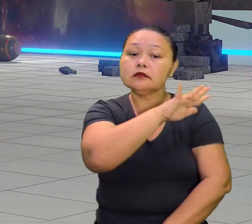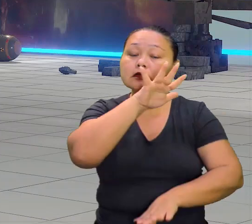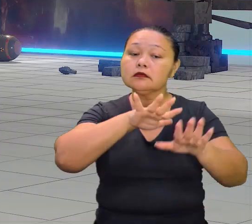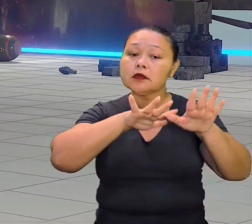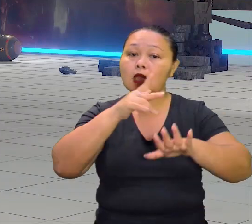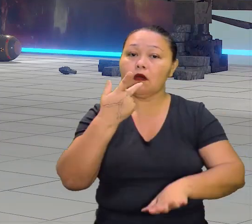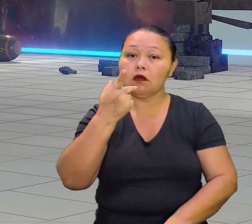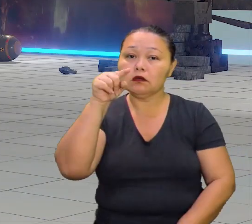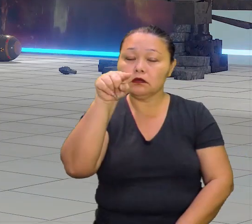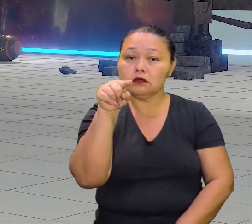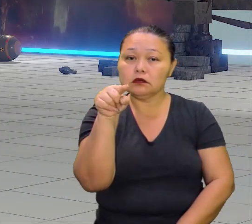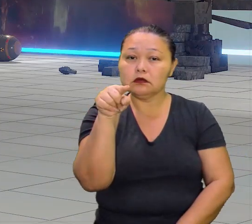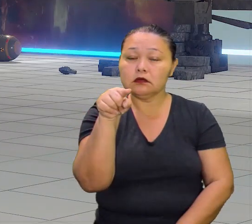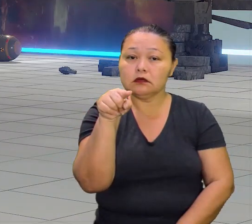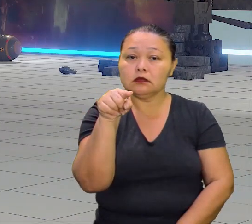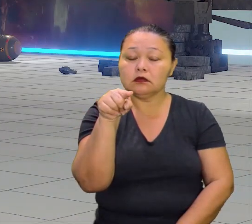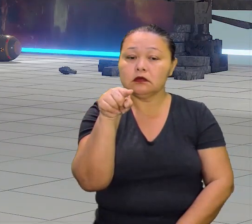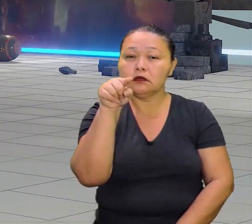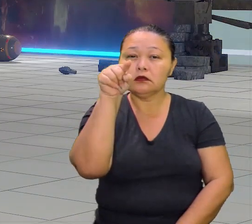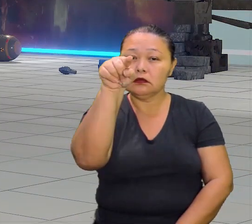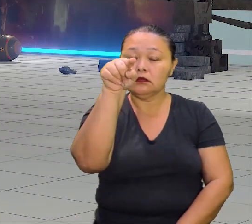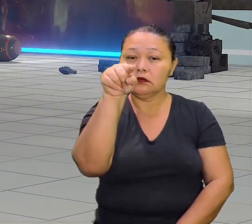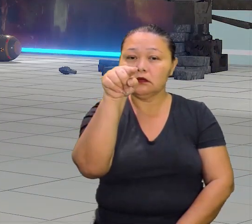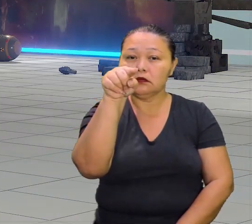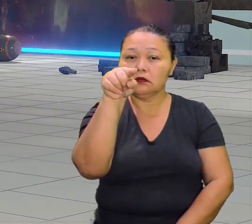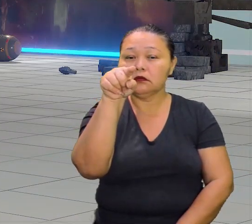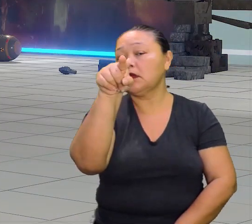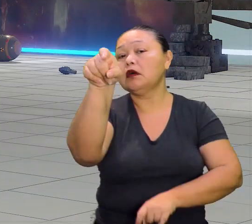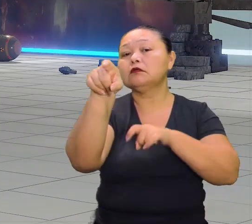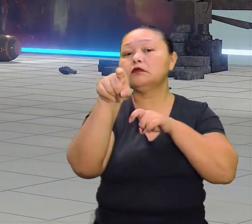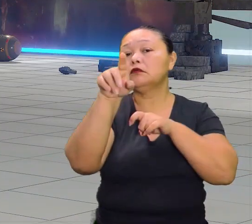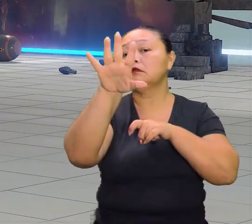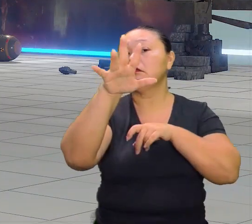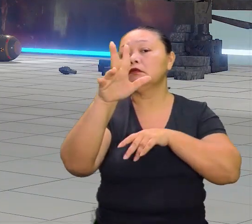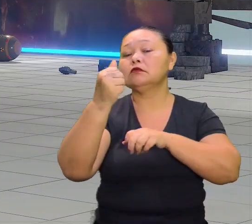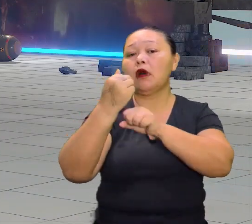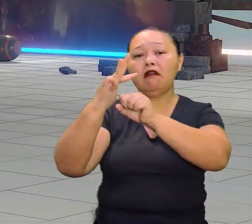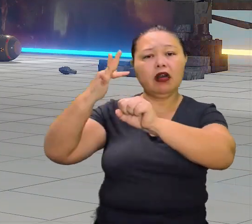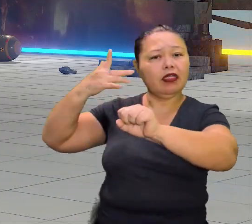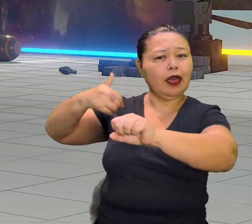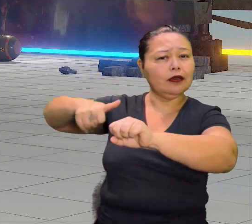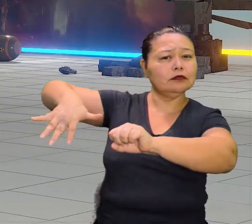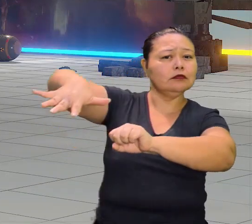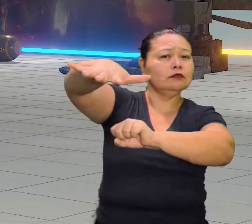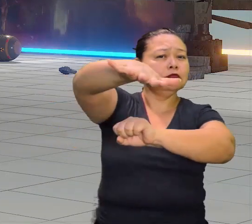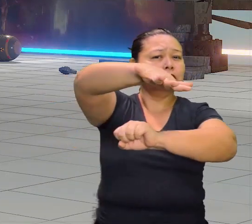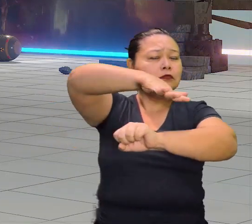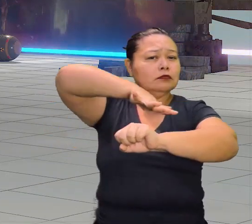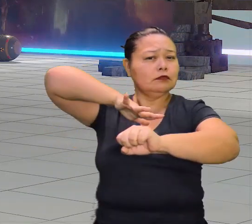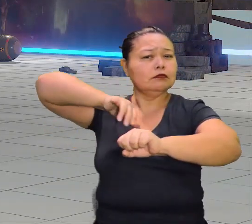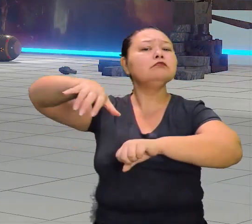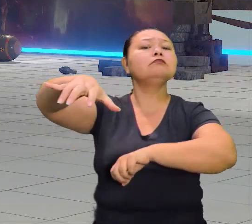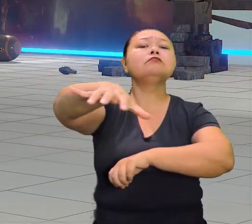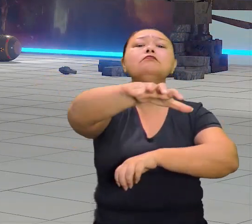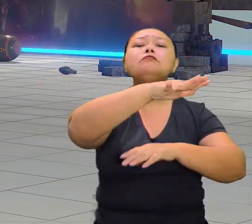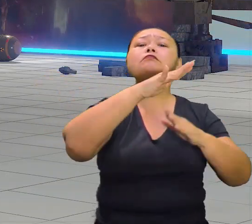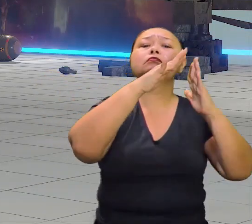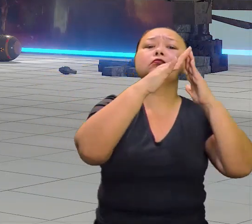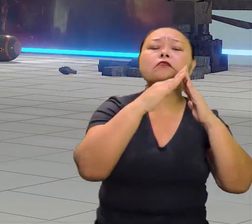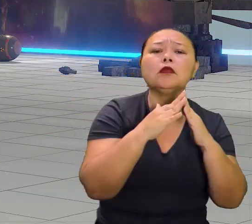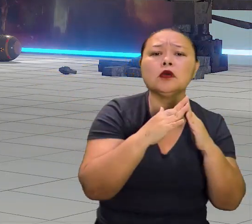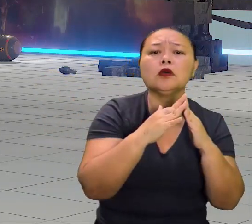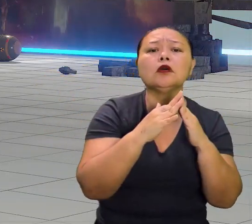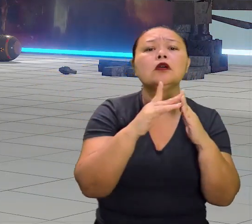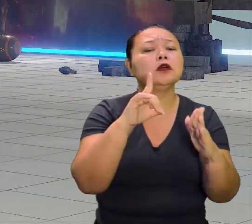quando você, aí no sítio, na tua fazenda, na região que você mora,